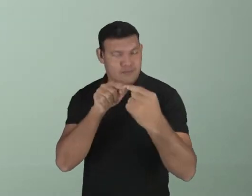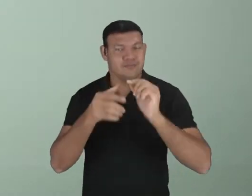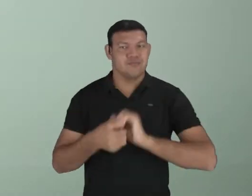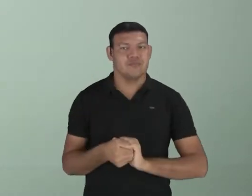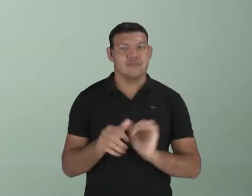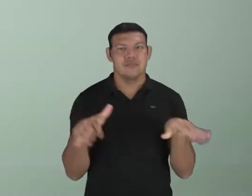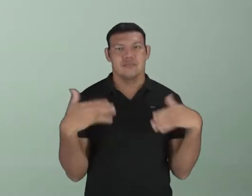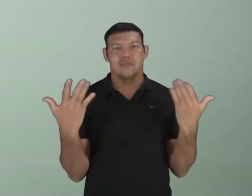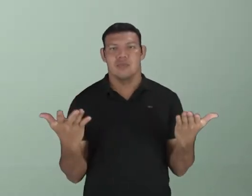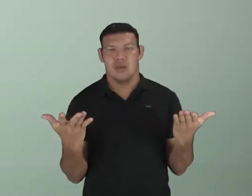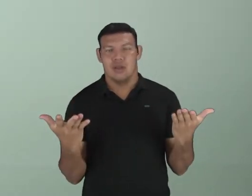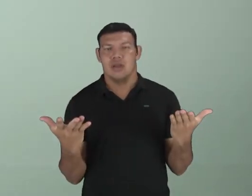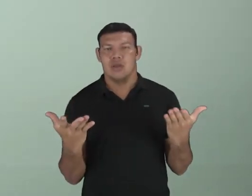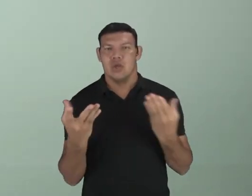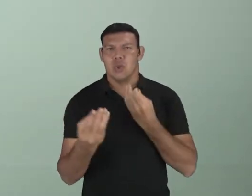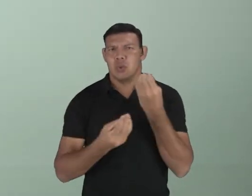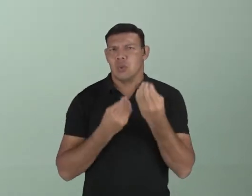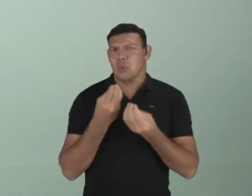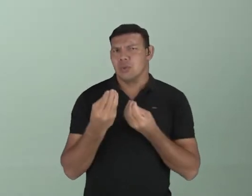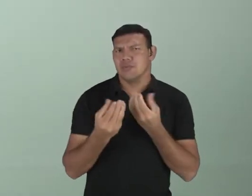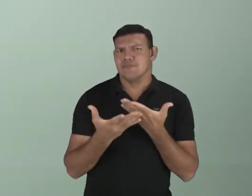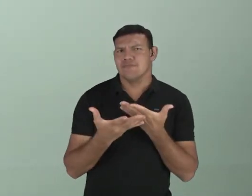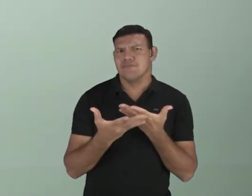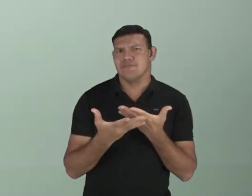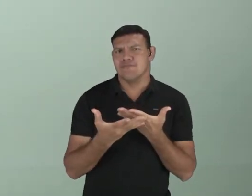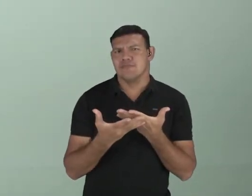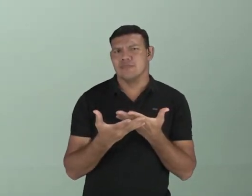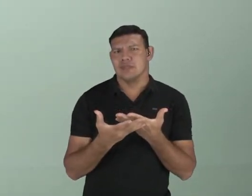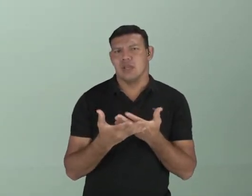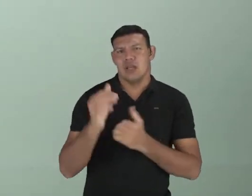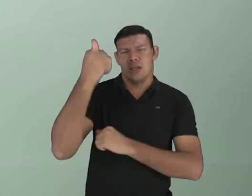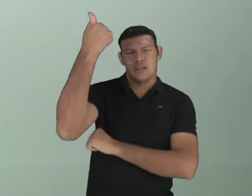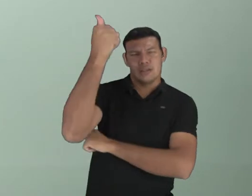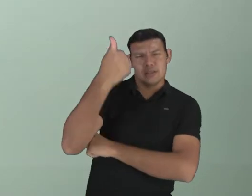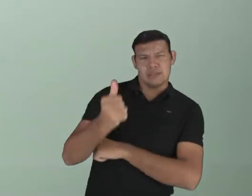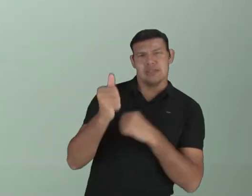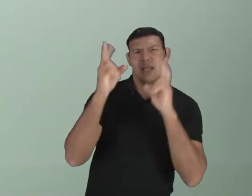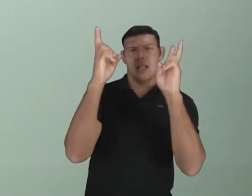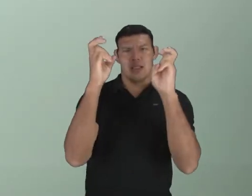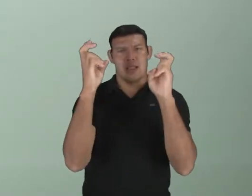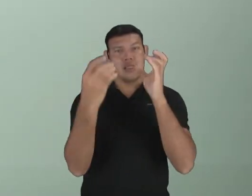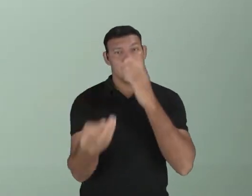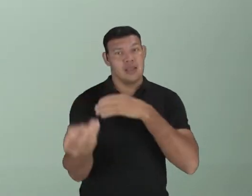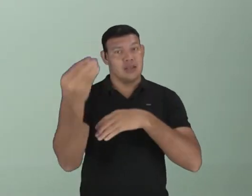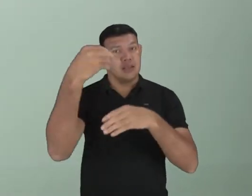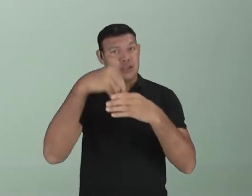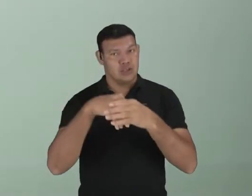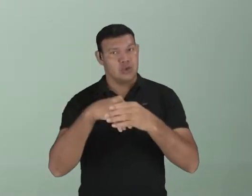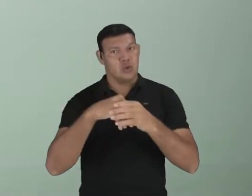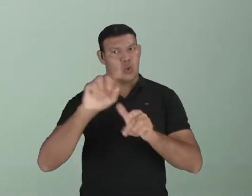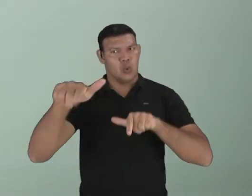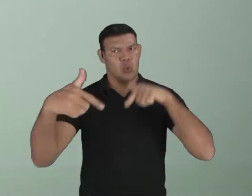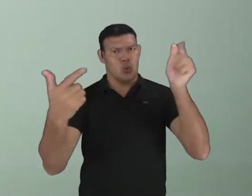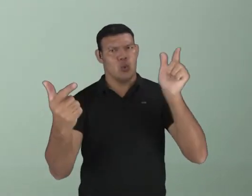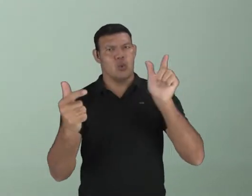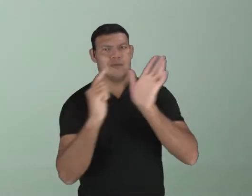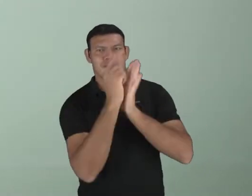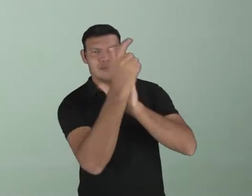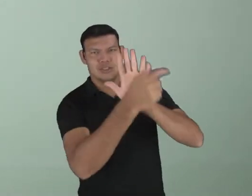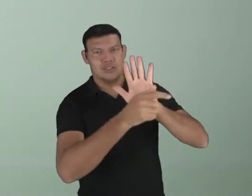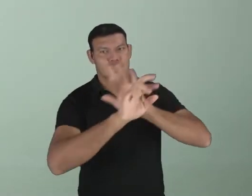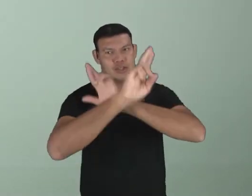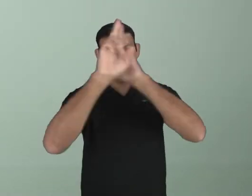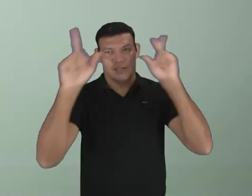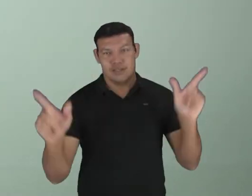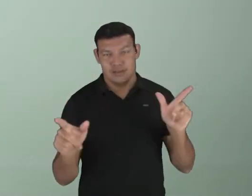exemplo, como que eu irei tratar o mesmo tema em gêneros textuais distintos.